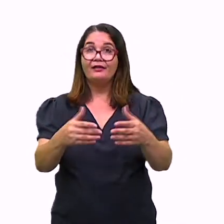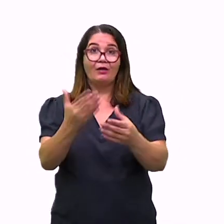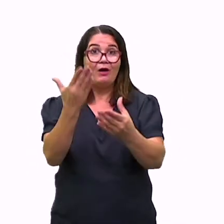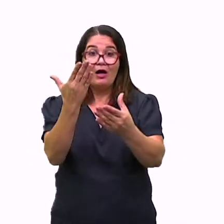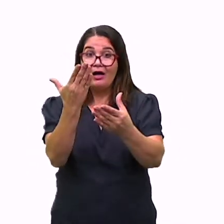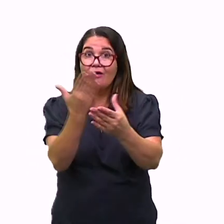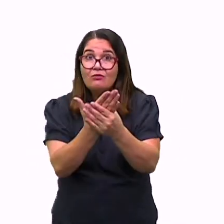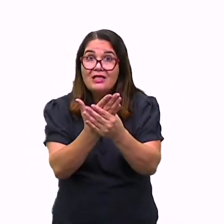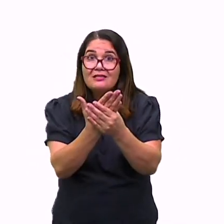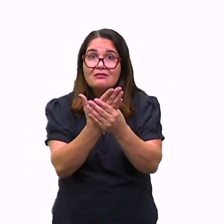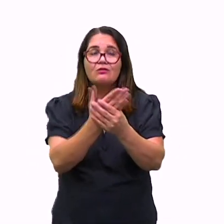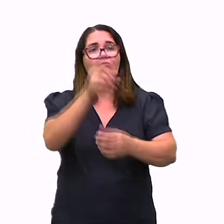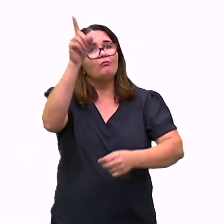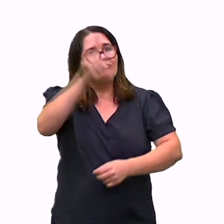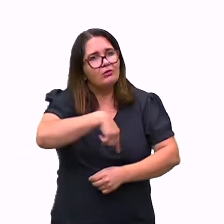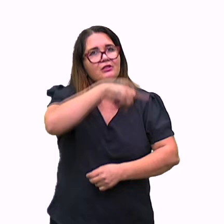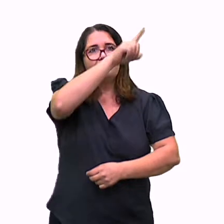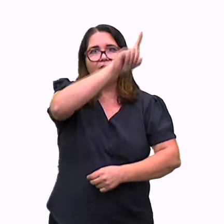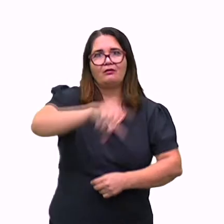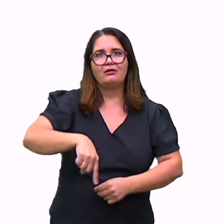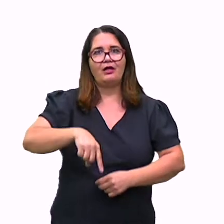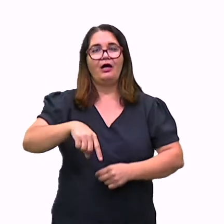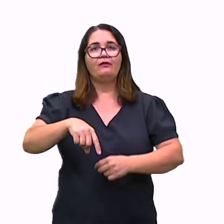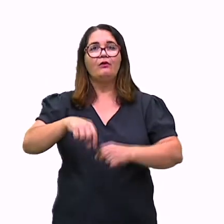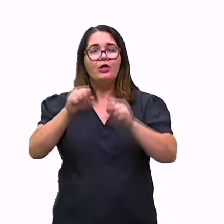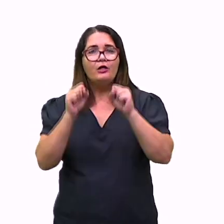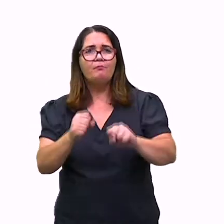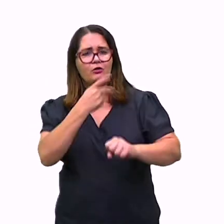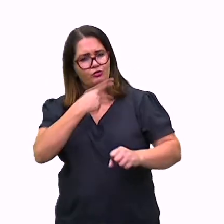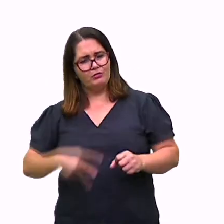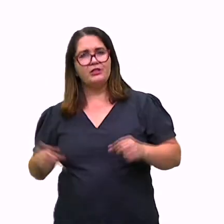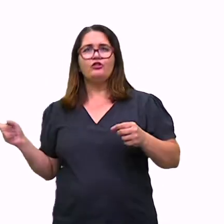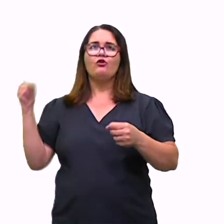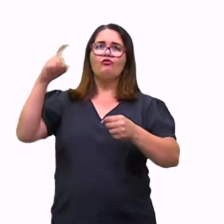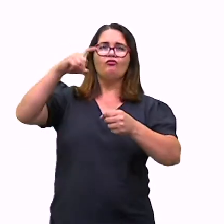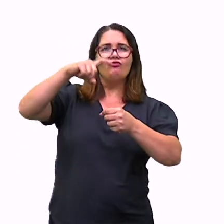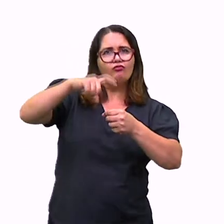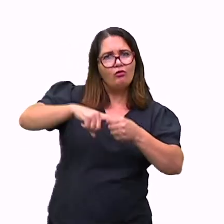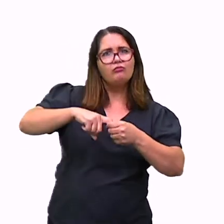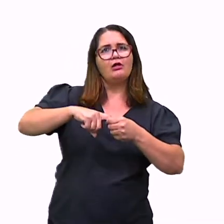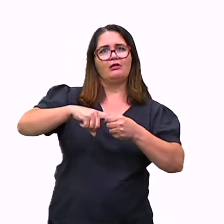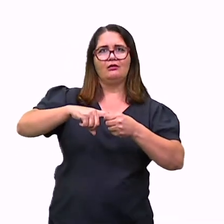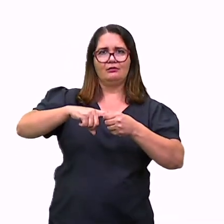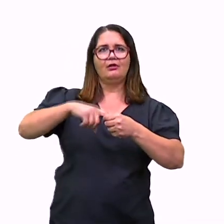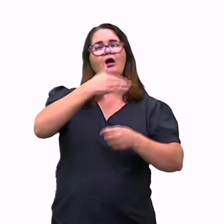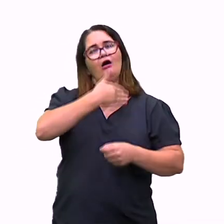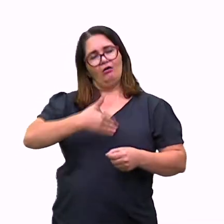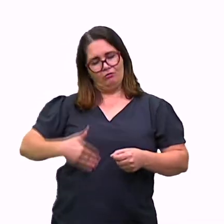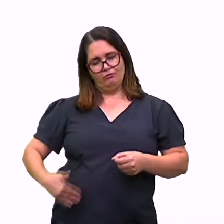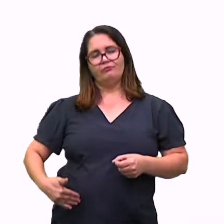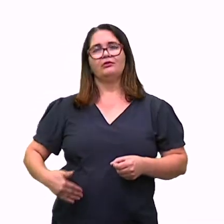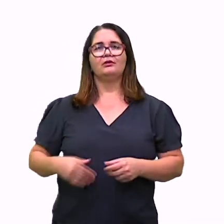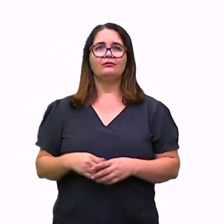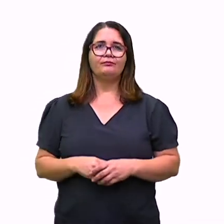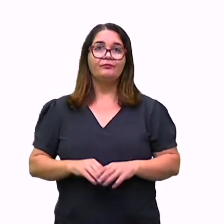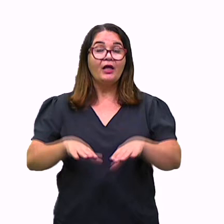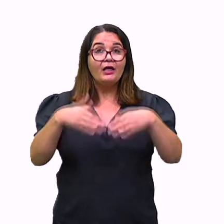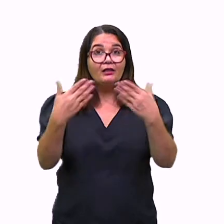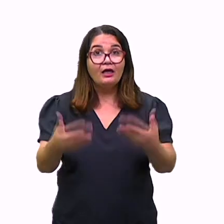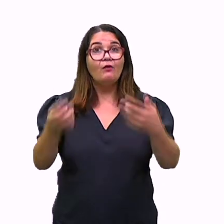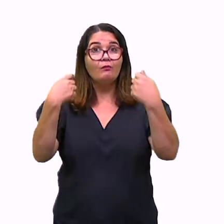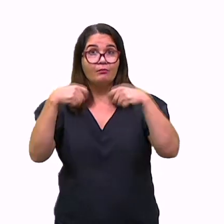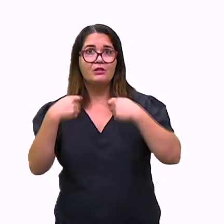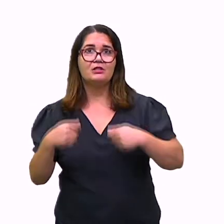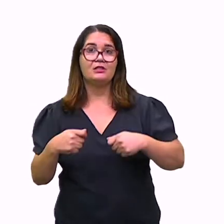provas documentais ou da indicação de, no mínimo, 5 testemunhas que possam comprovar